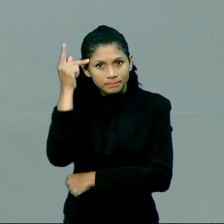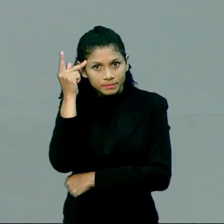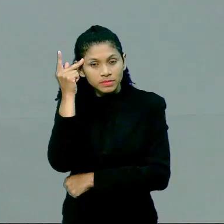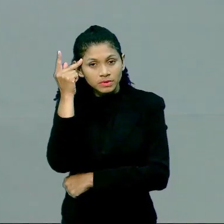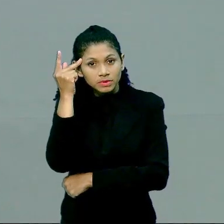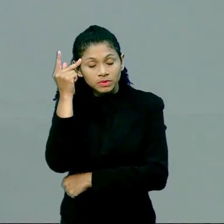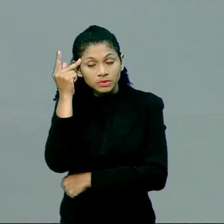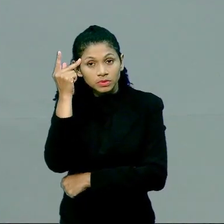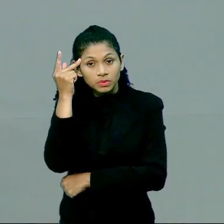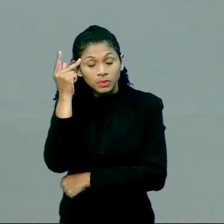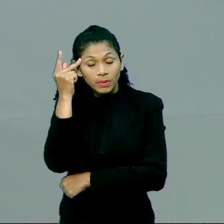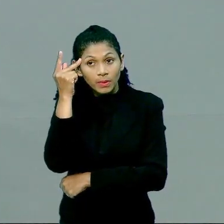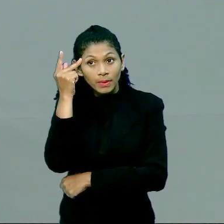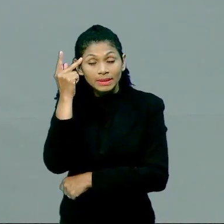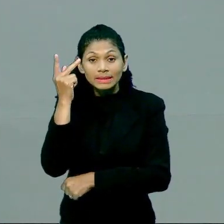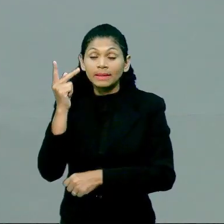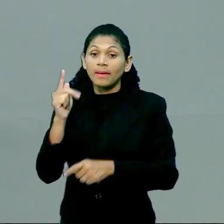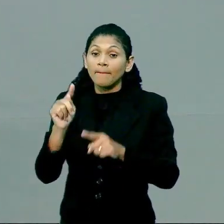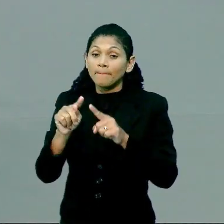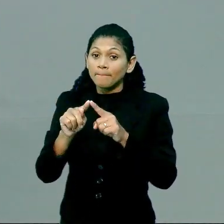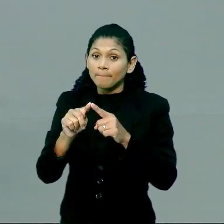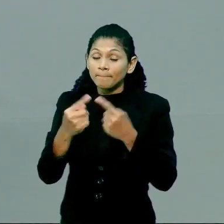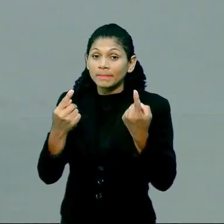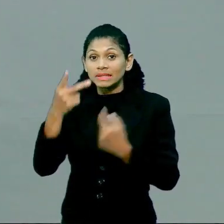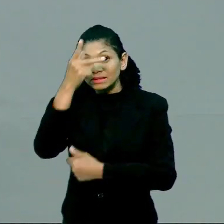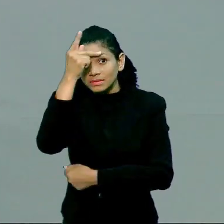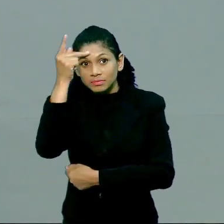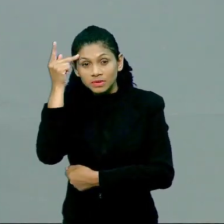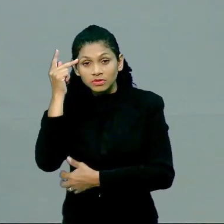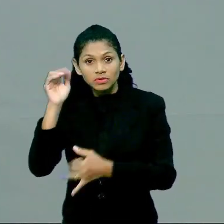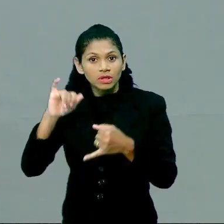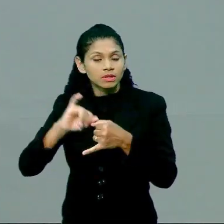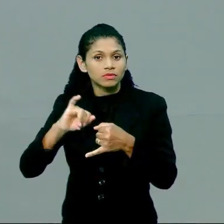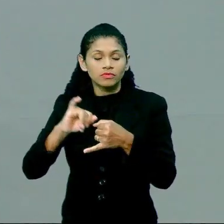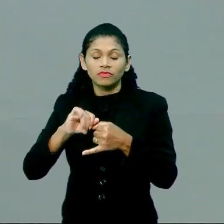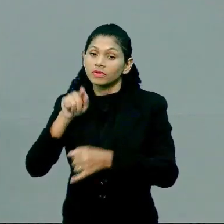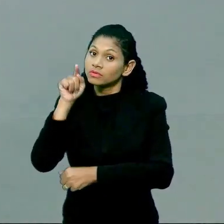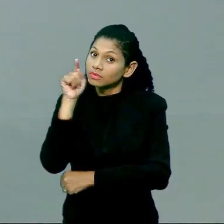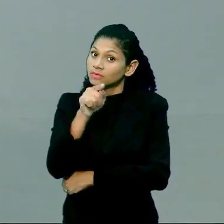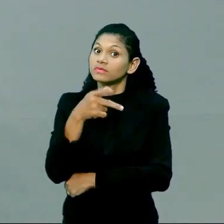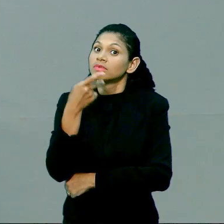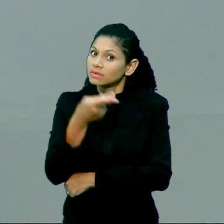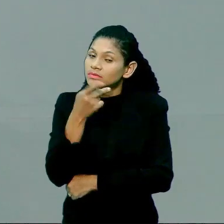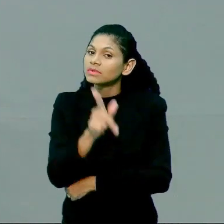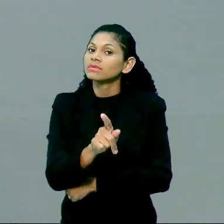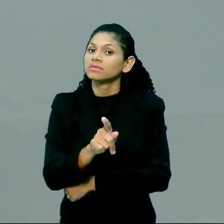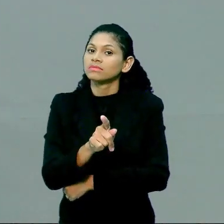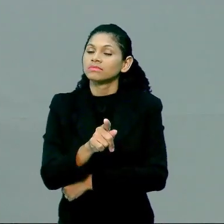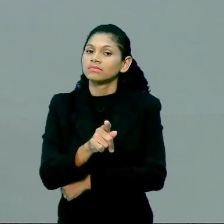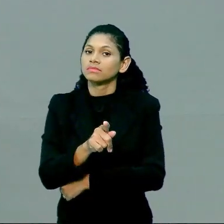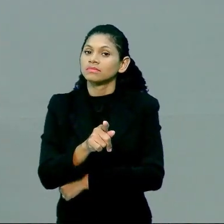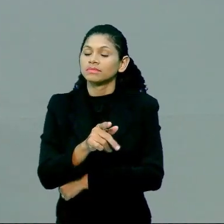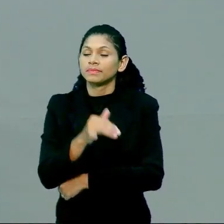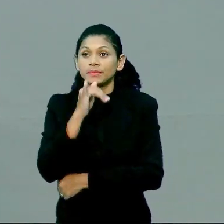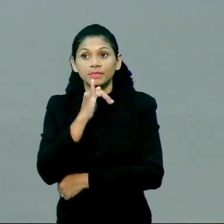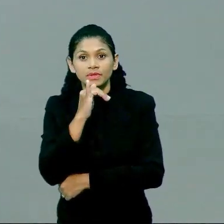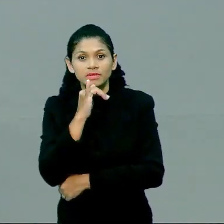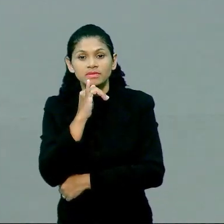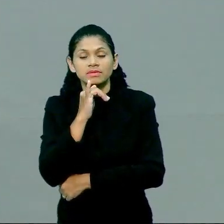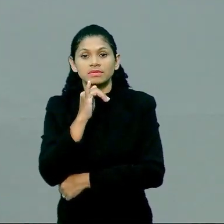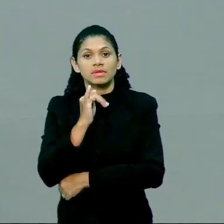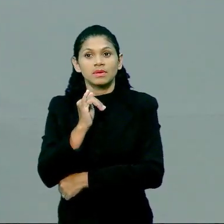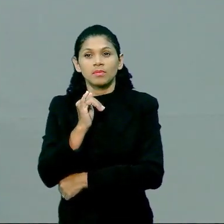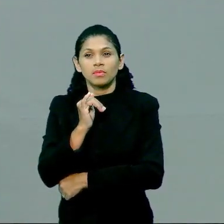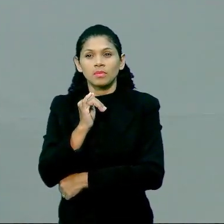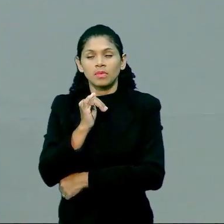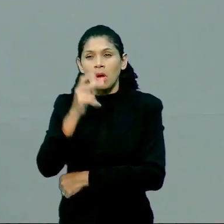não esperava que ele comportamento exemplo alguém pode estar dizendo para você que você não vai passar no ENEM que você é